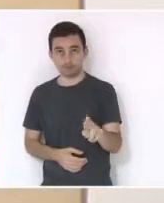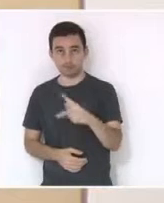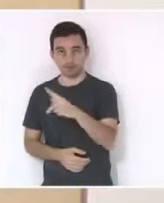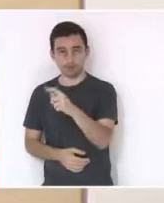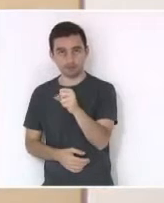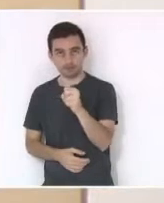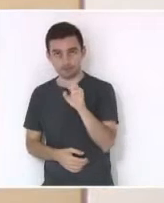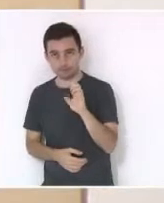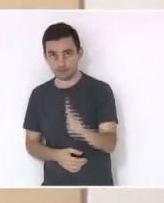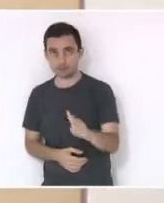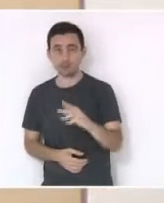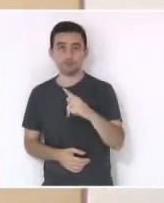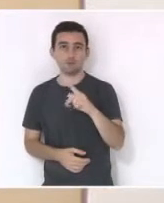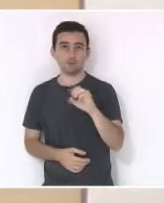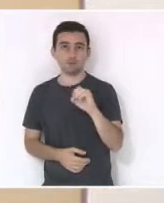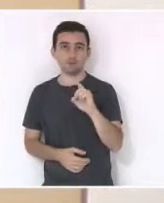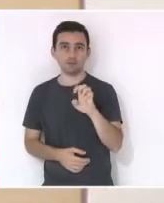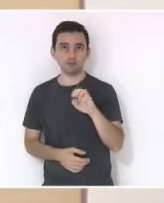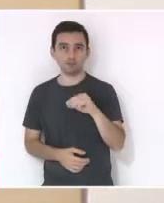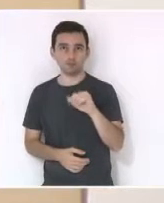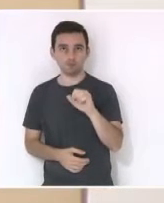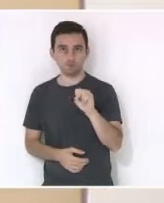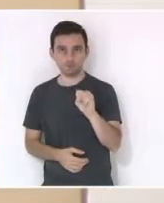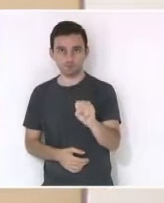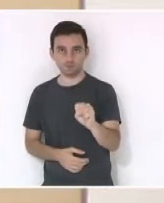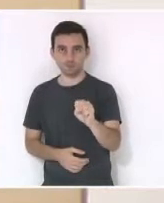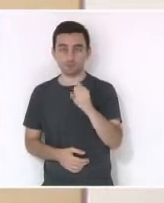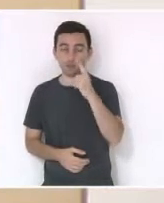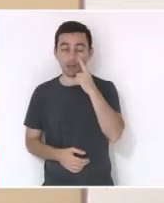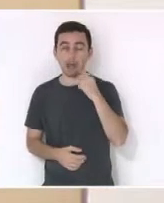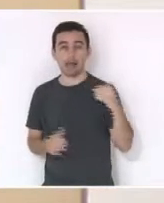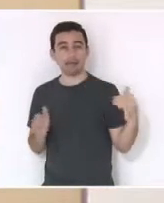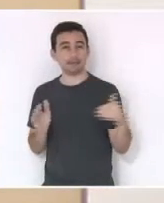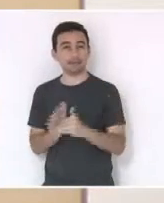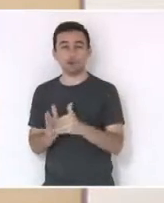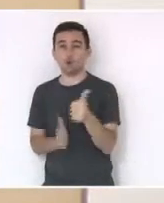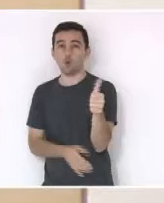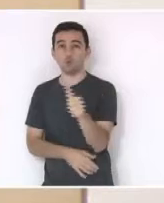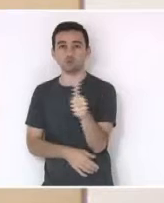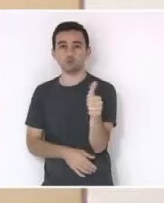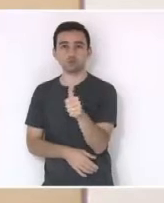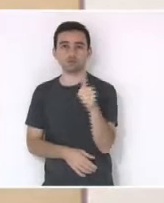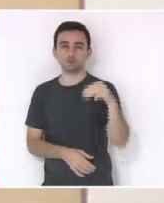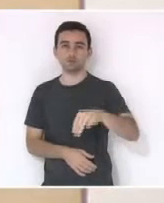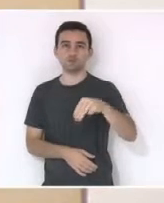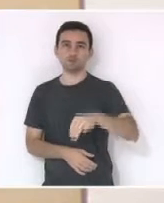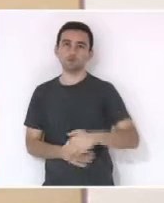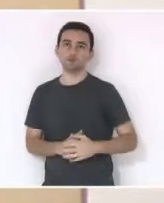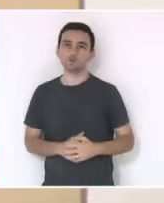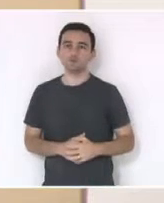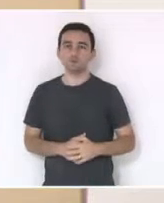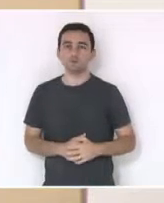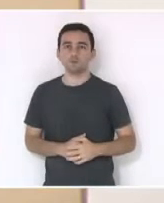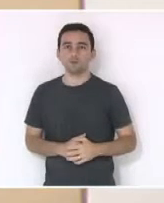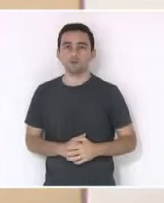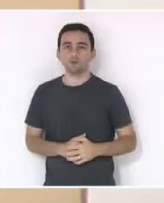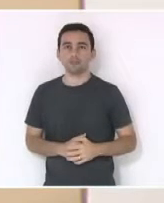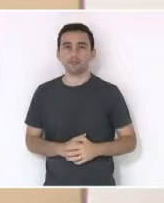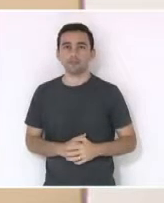podemos por até 11 minutos com a palavra o deputado josé